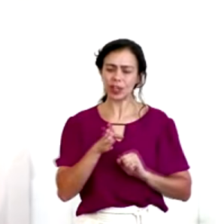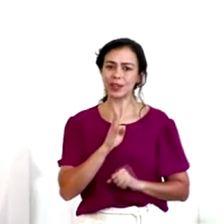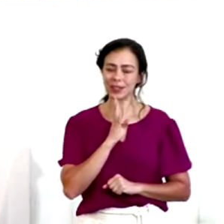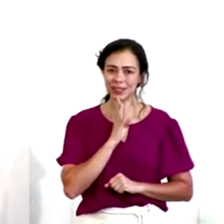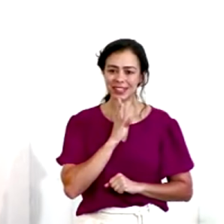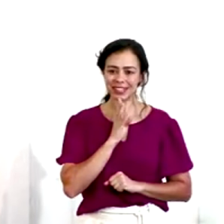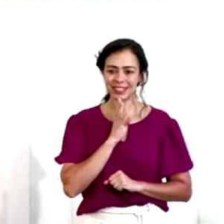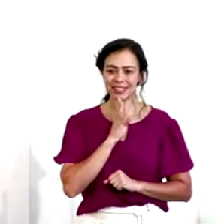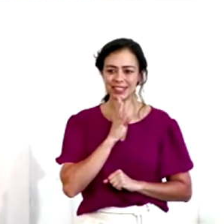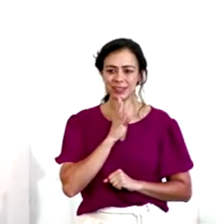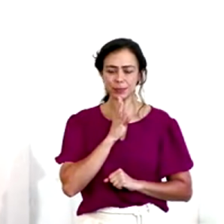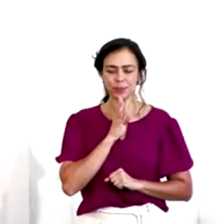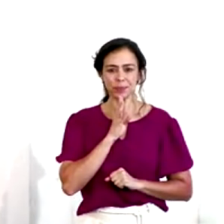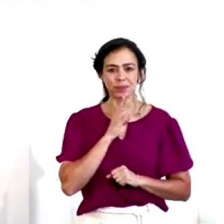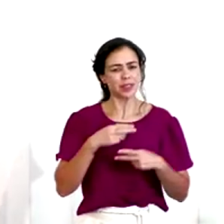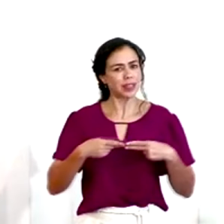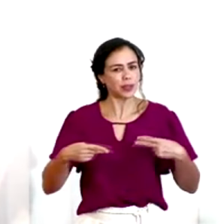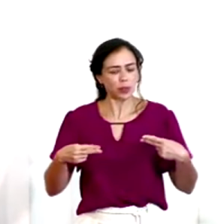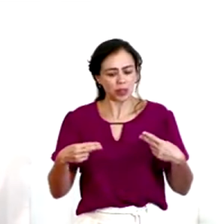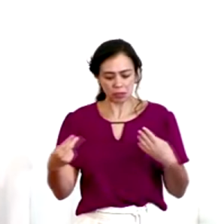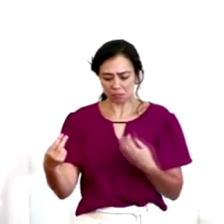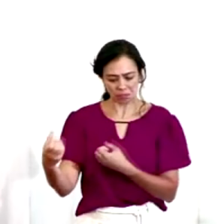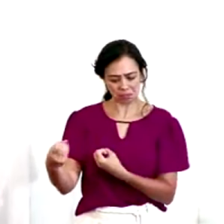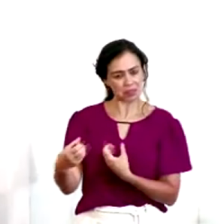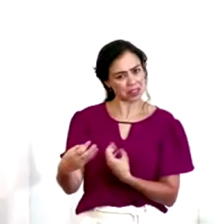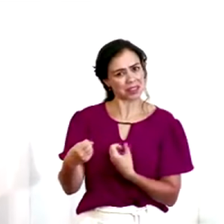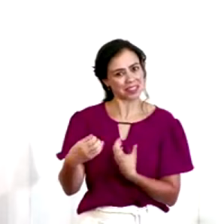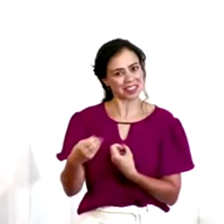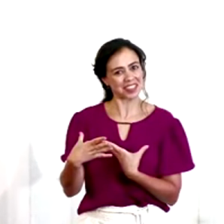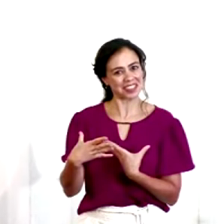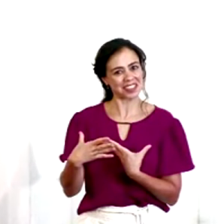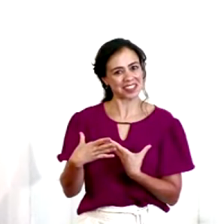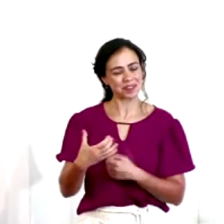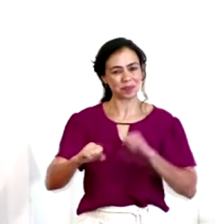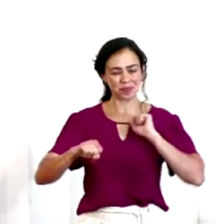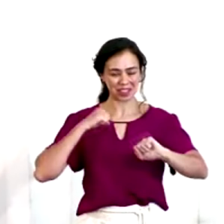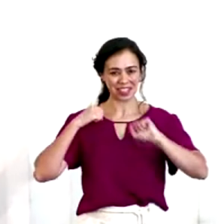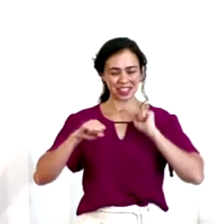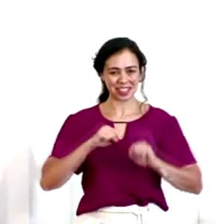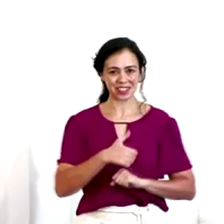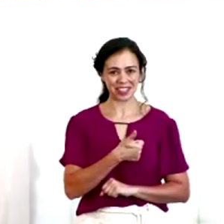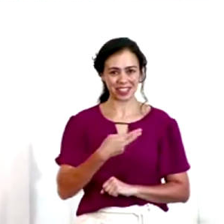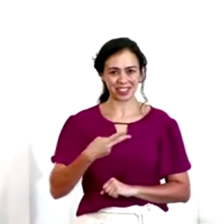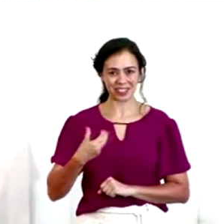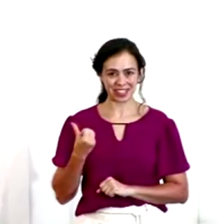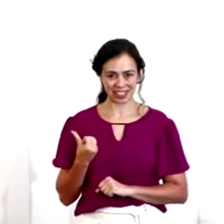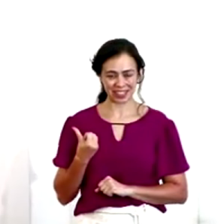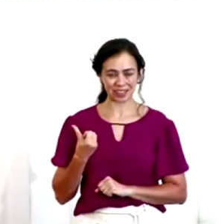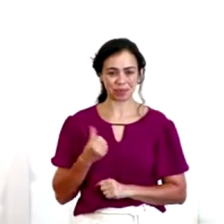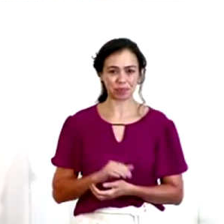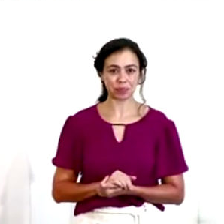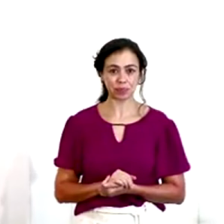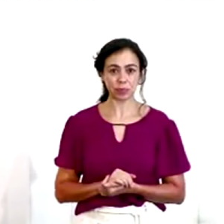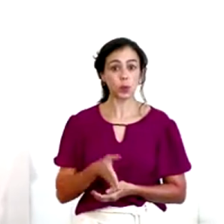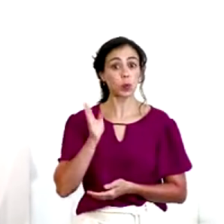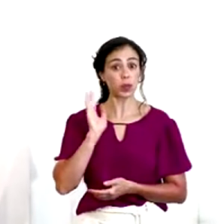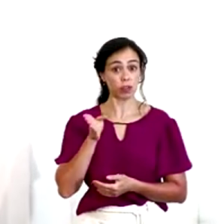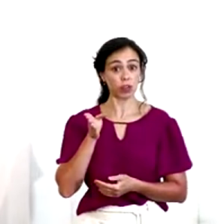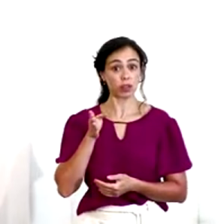nós. O Salmo 126, o reverendo Robert expôs o Salmo